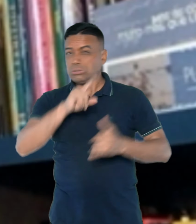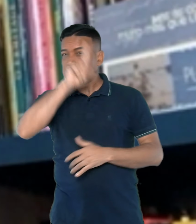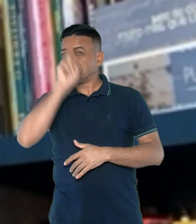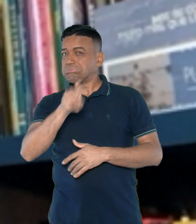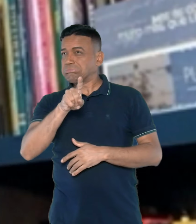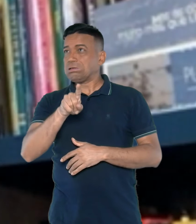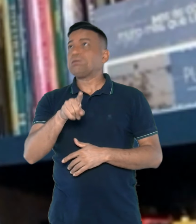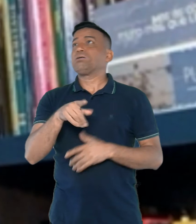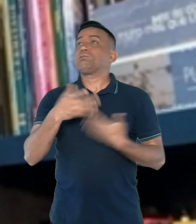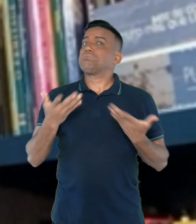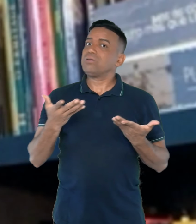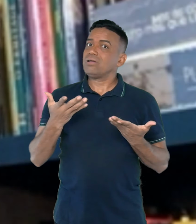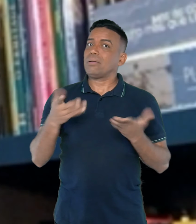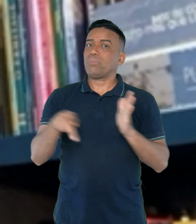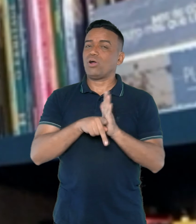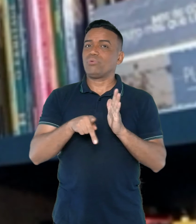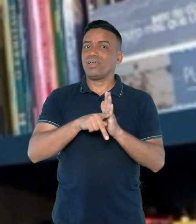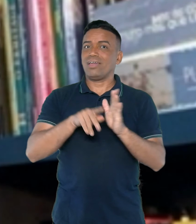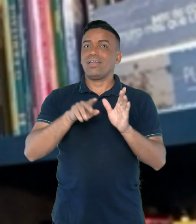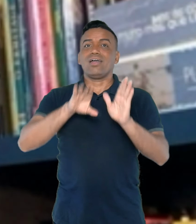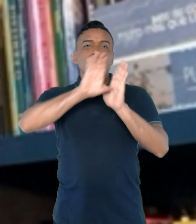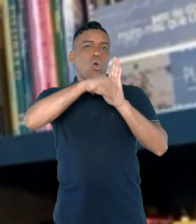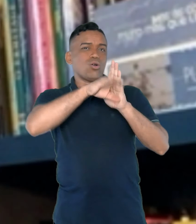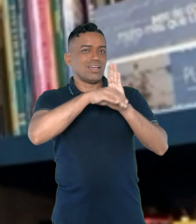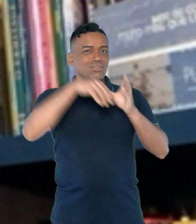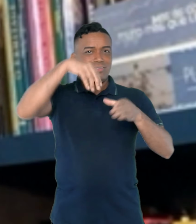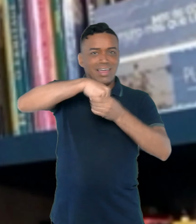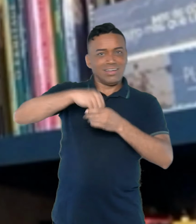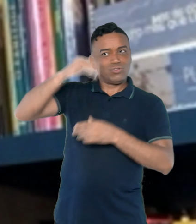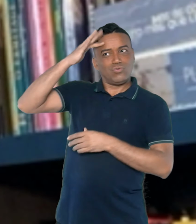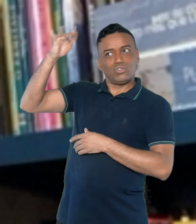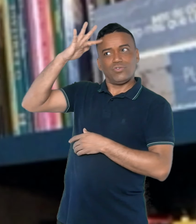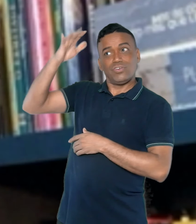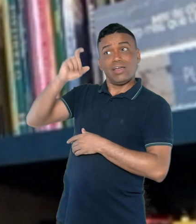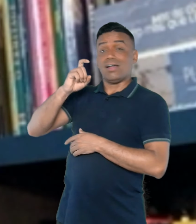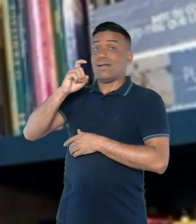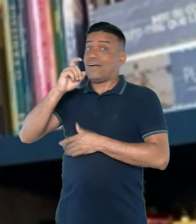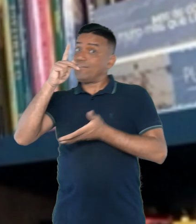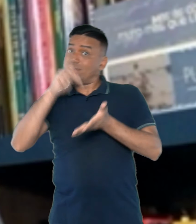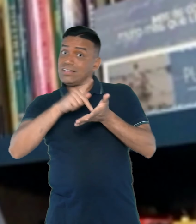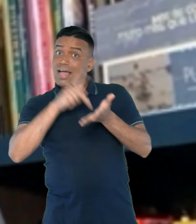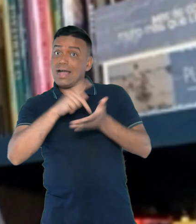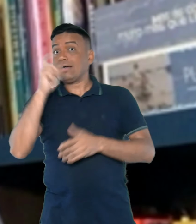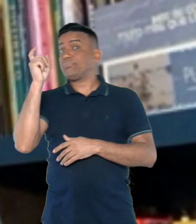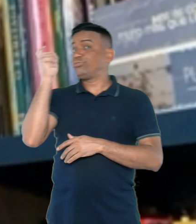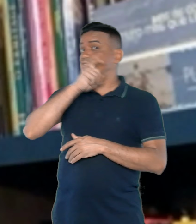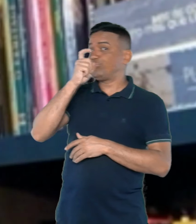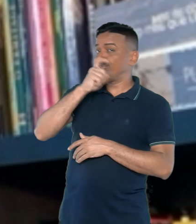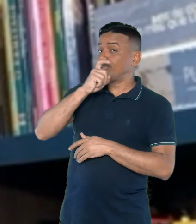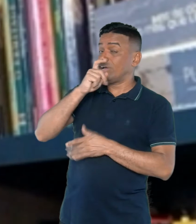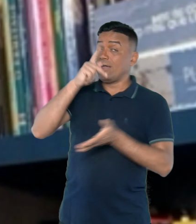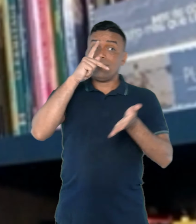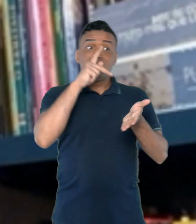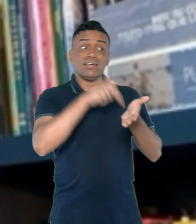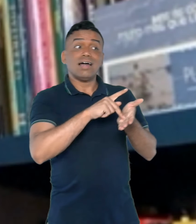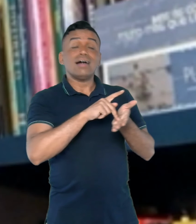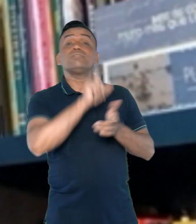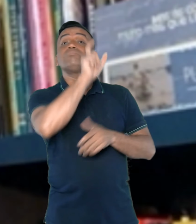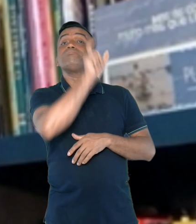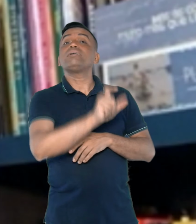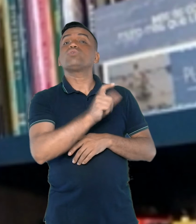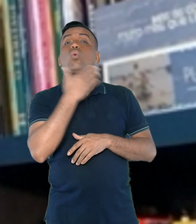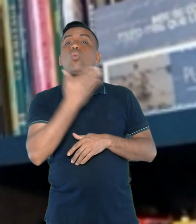que ponto? Aí já partindo do conceito filosófico, né, do que é verdade ou do que é mentira, né? Do que é verdade para quem, do que parece